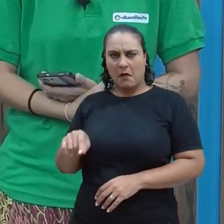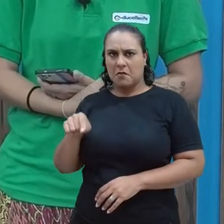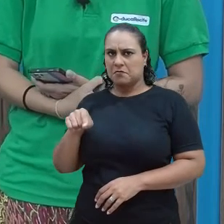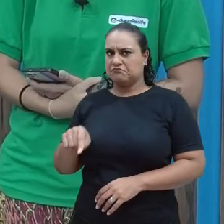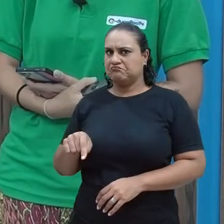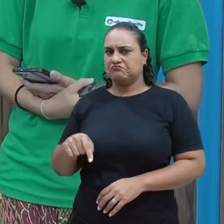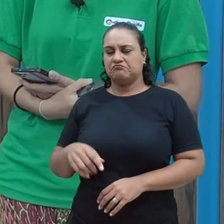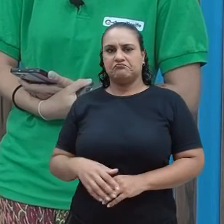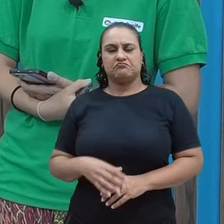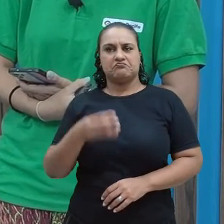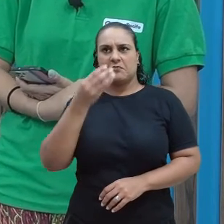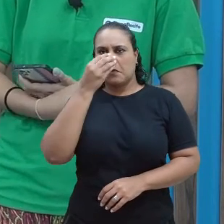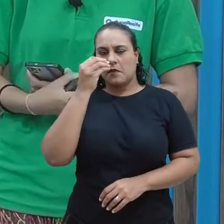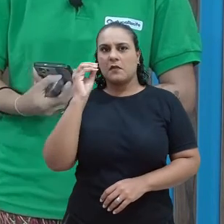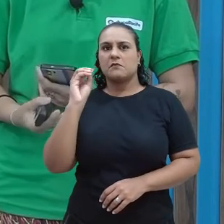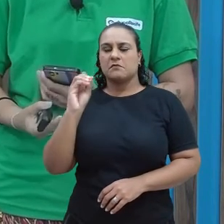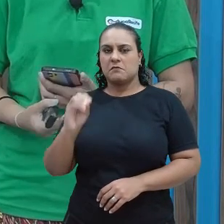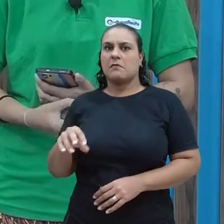aí,